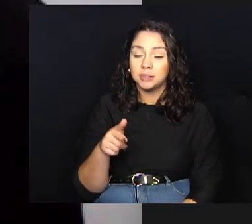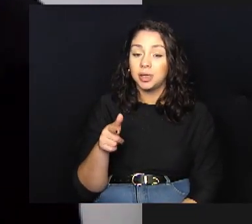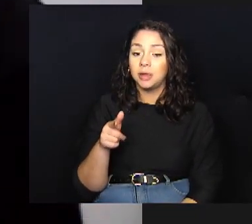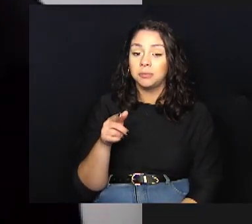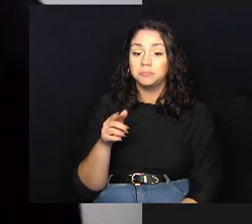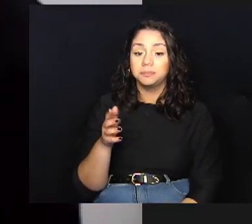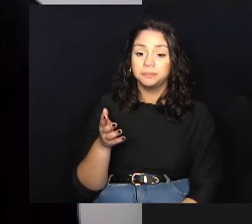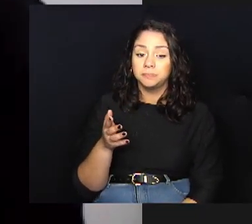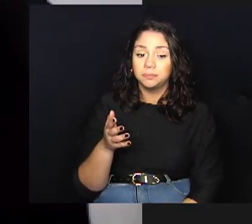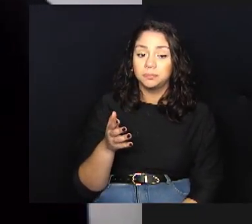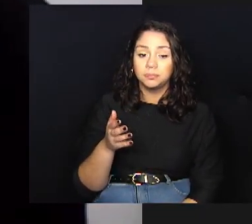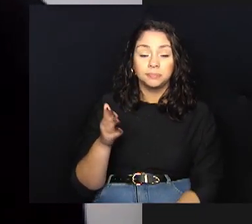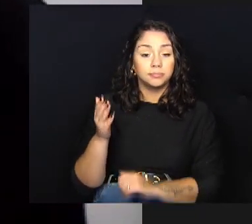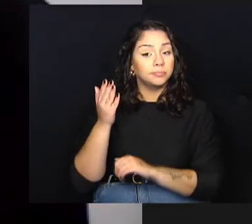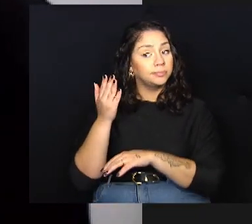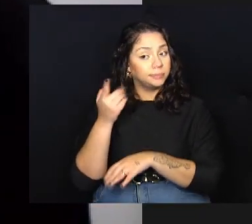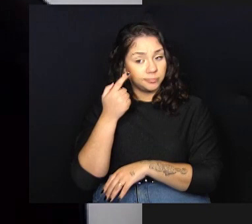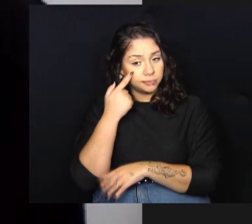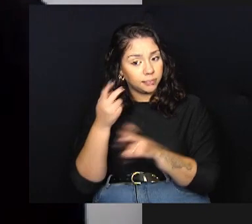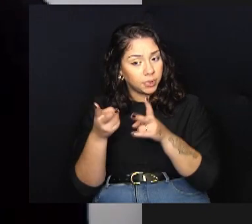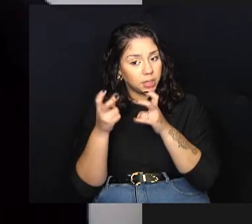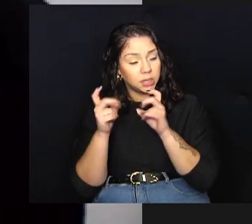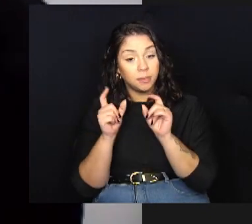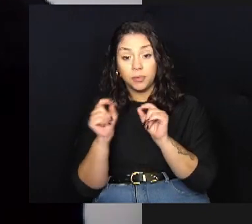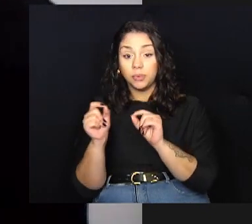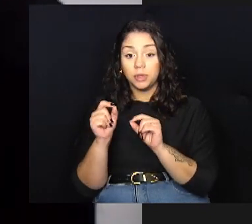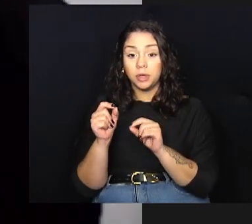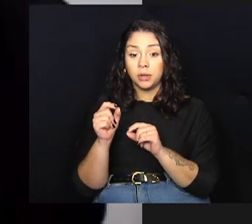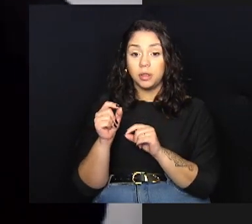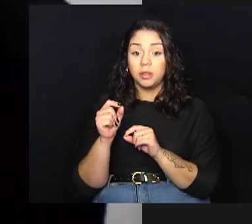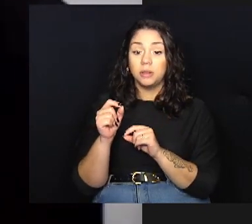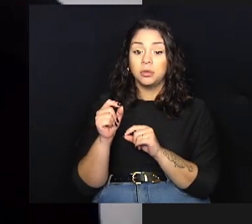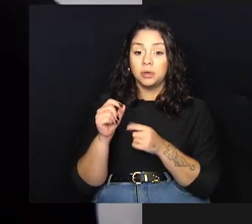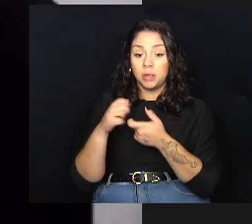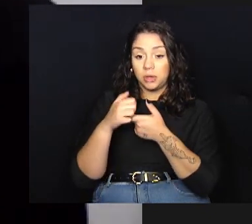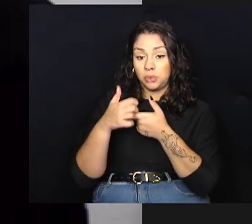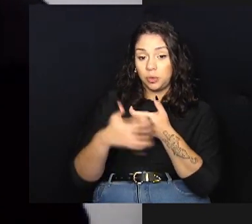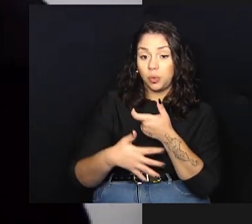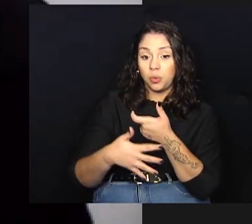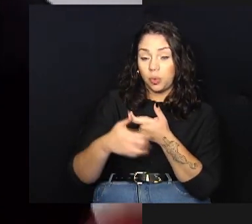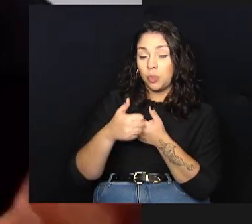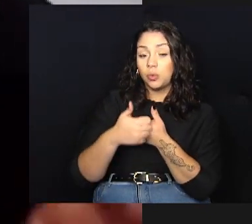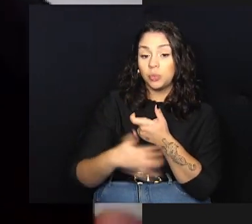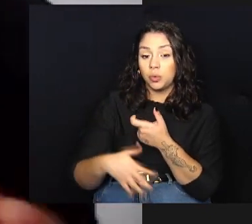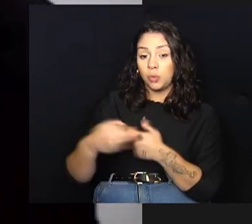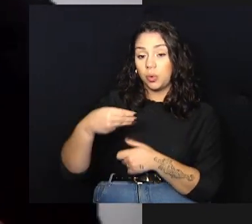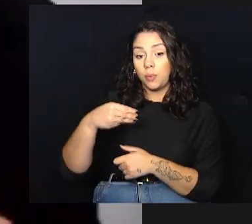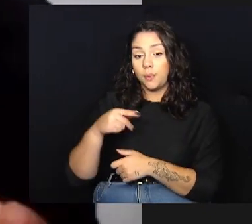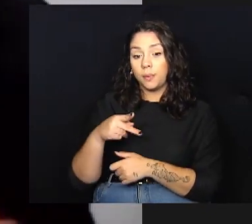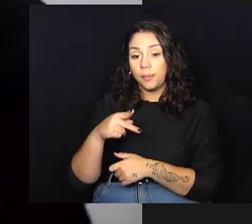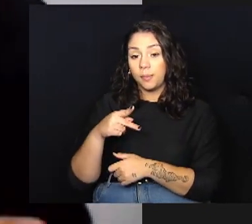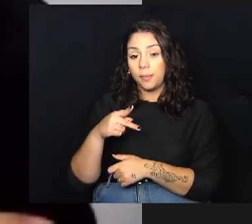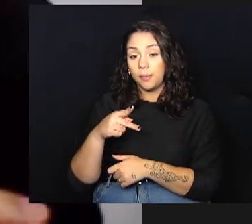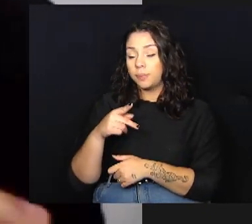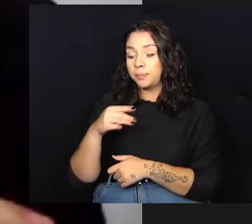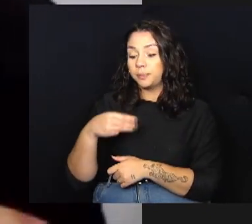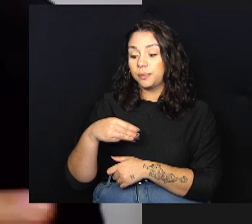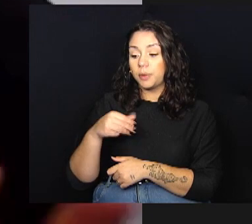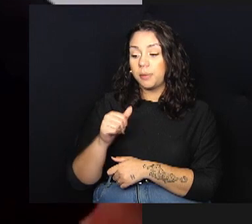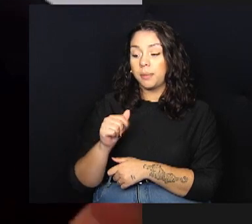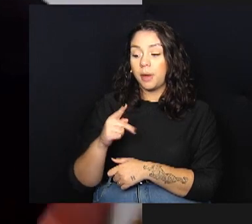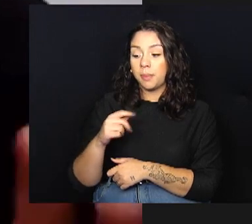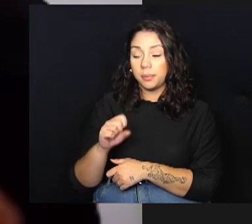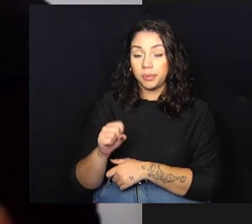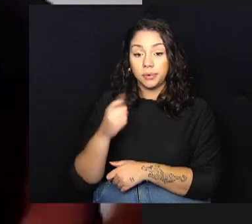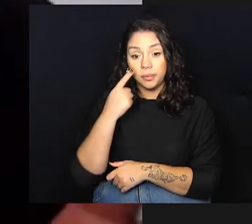um exercício bacana é dar uma olhada no Google Maps né e ver como como a cidade está concentrada como